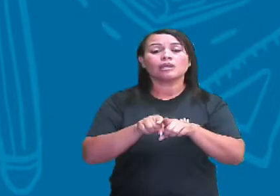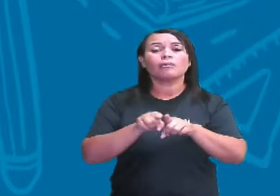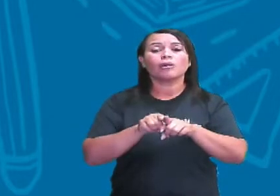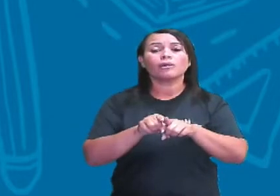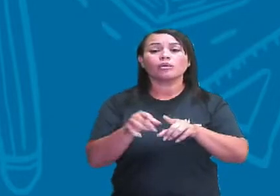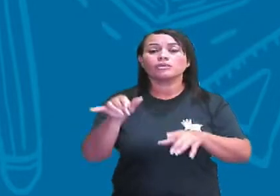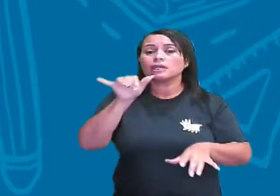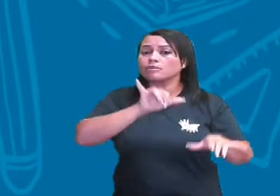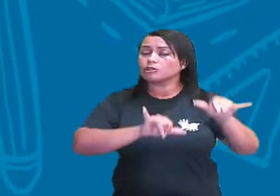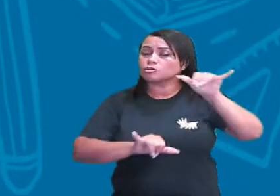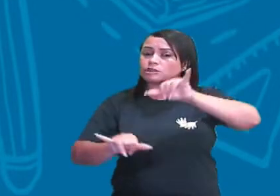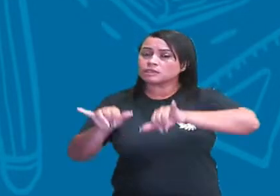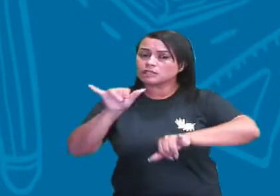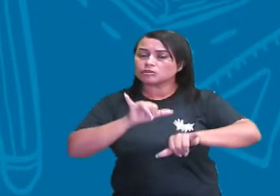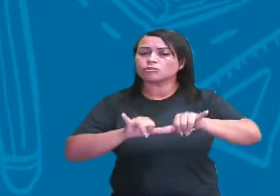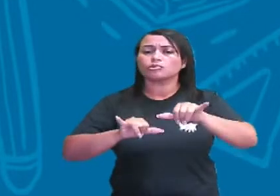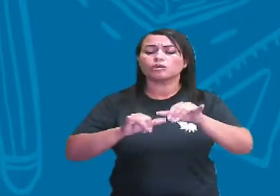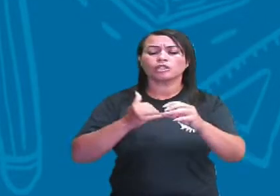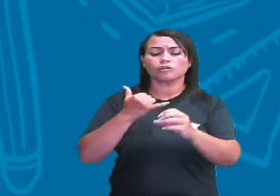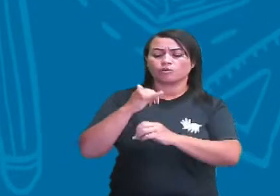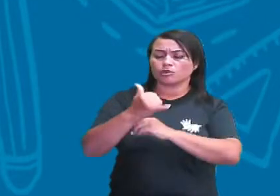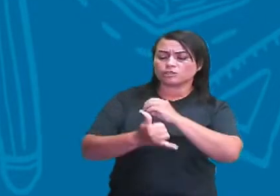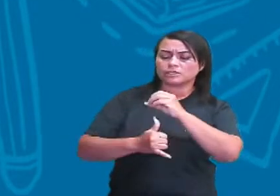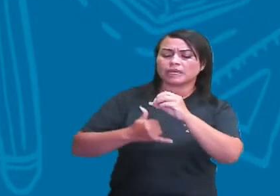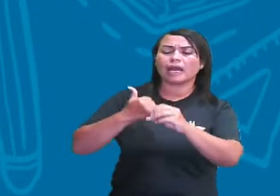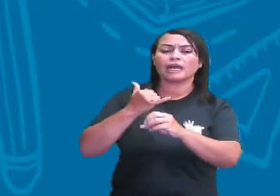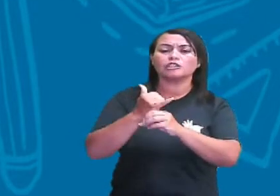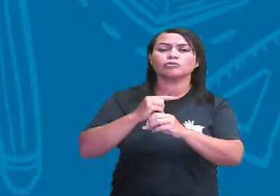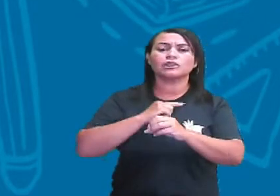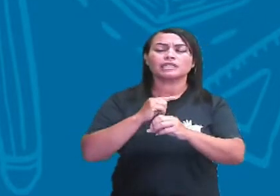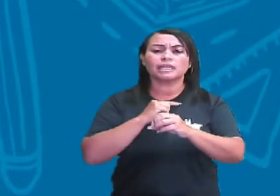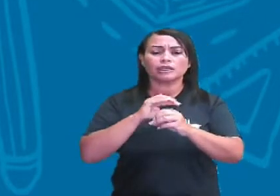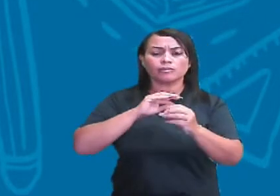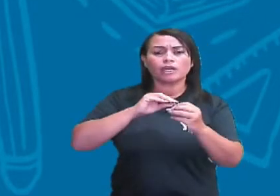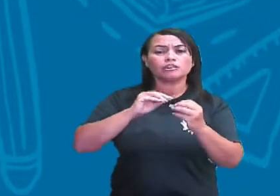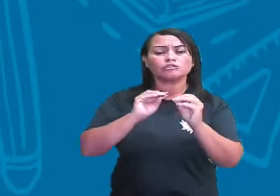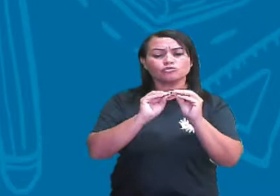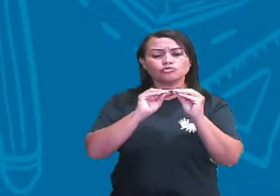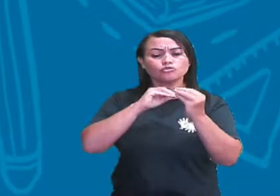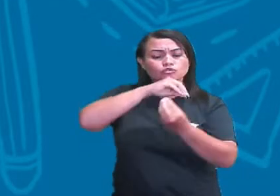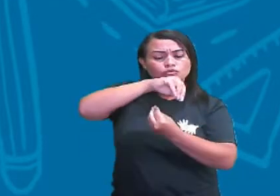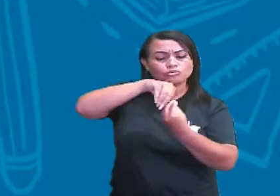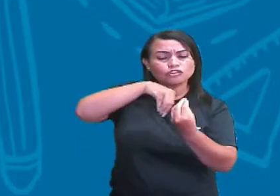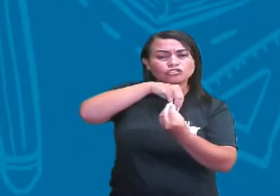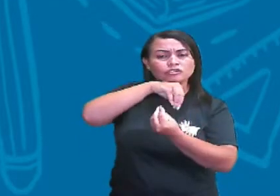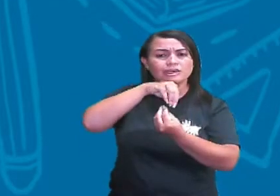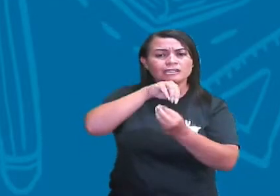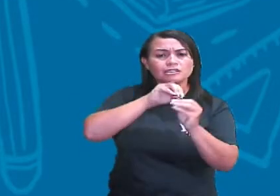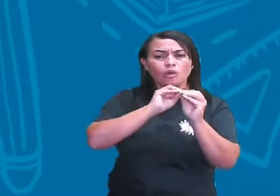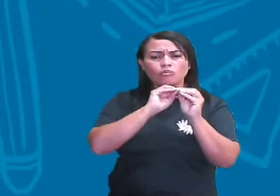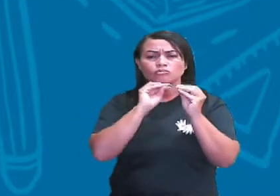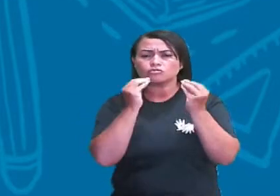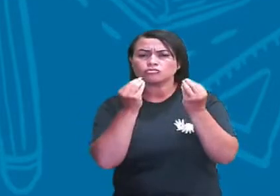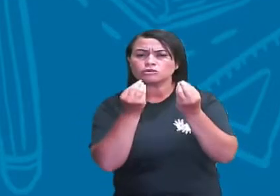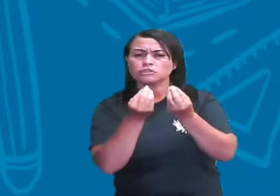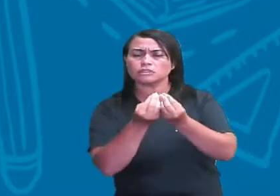que formaram, os átomos que formaram moléculas que formam substâncias, esses elementos químicos